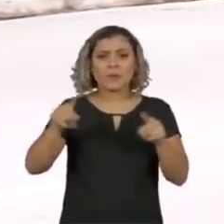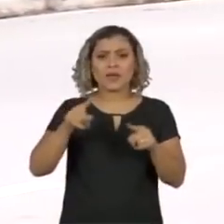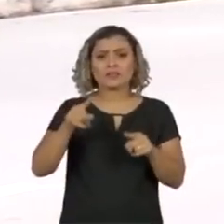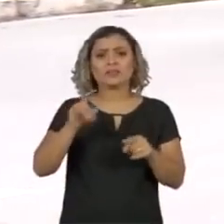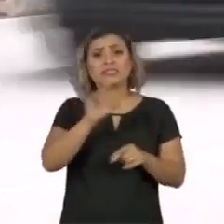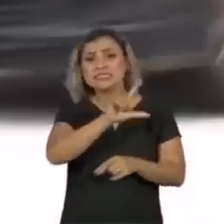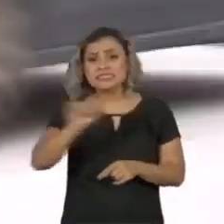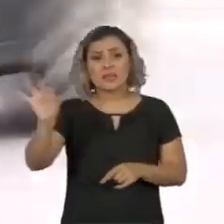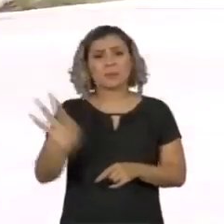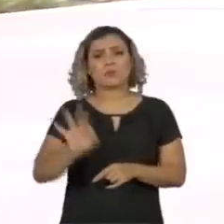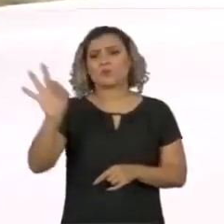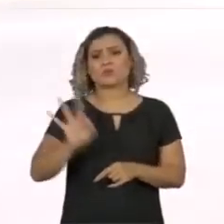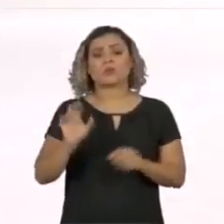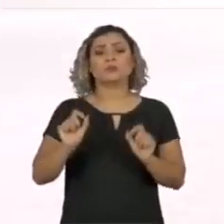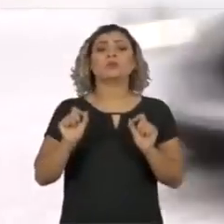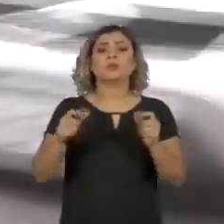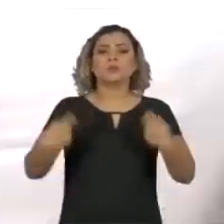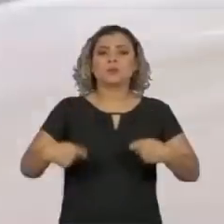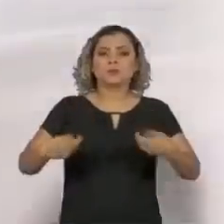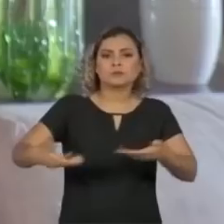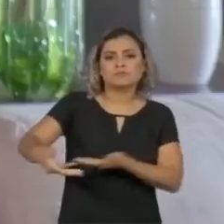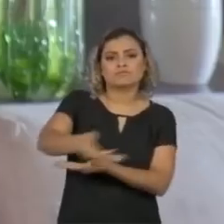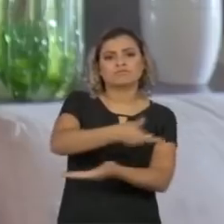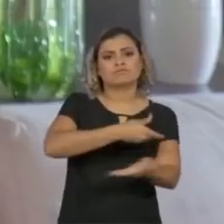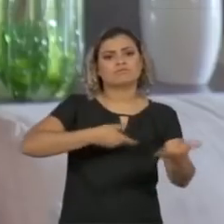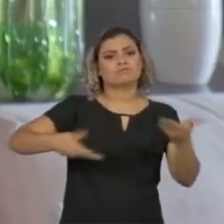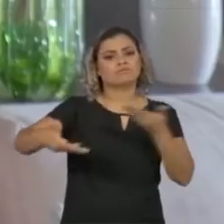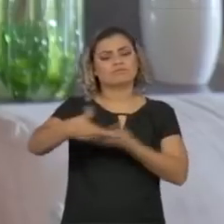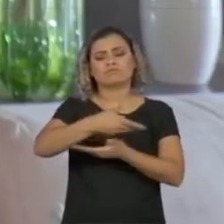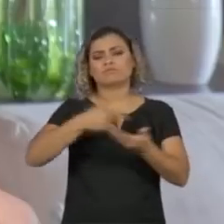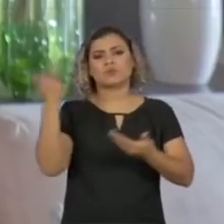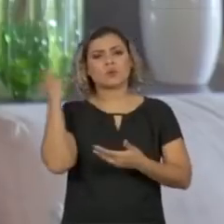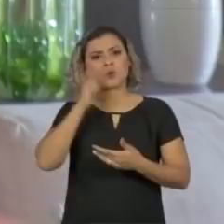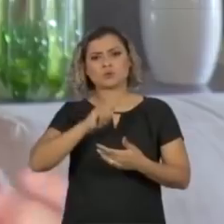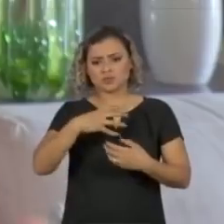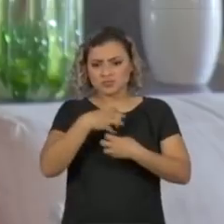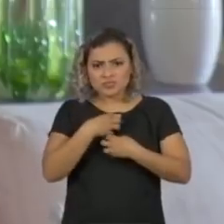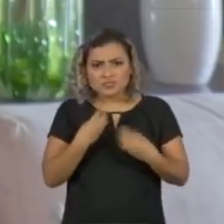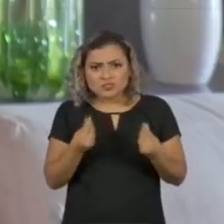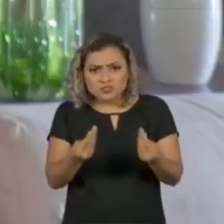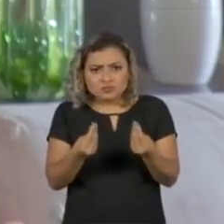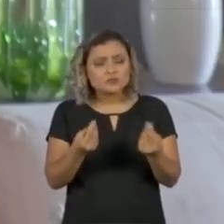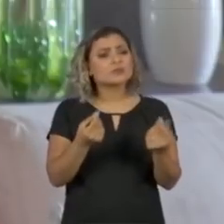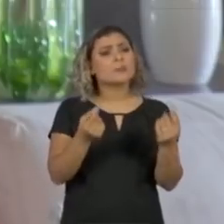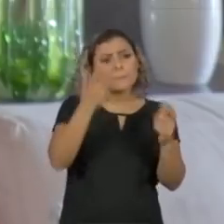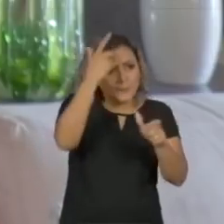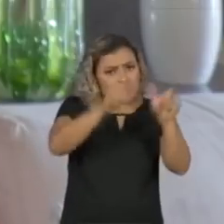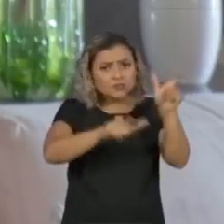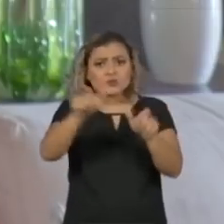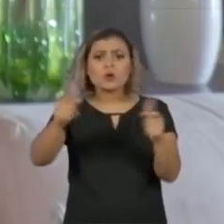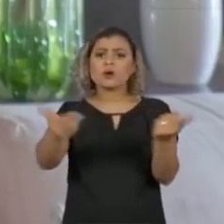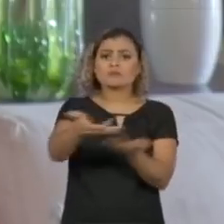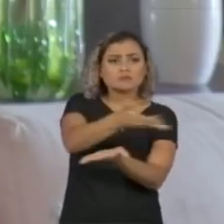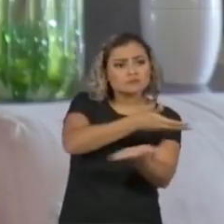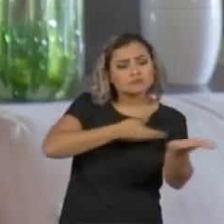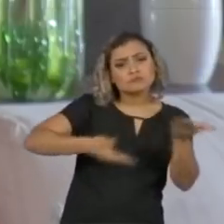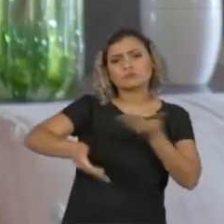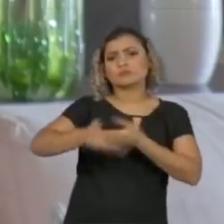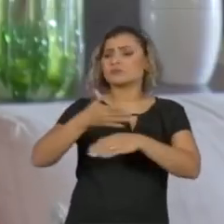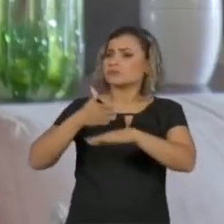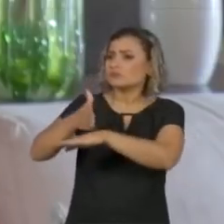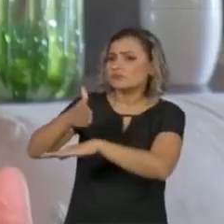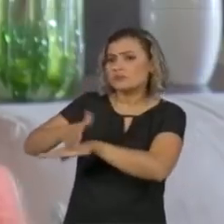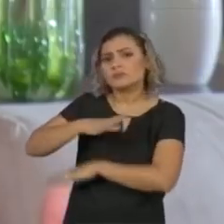100%? Promover o encontro. Se você não tiver sentido de encontrar pessoas, não frequentar a sua